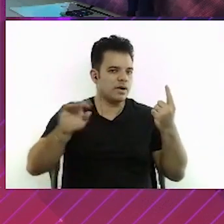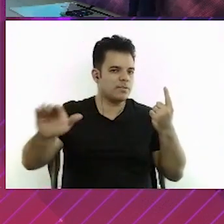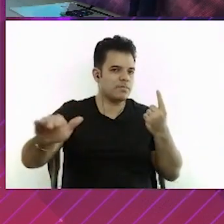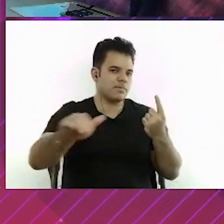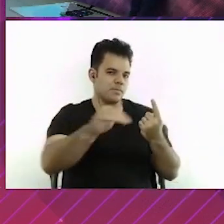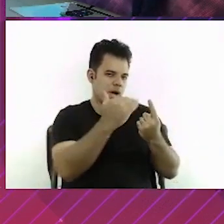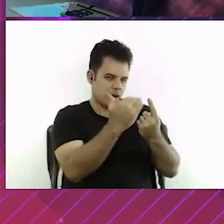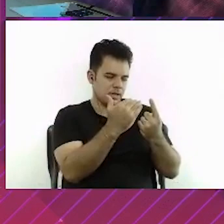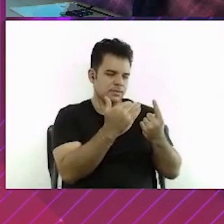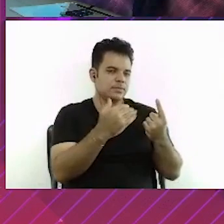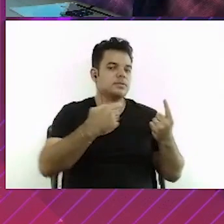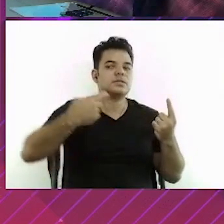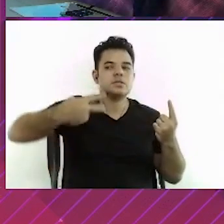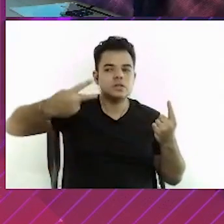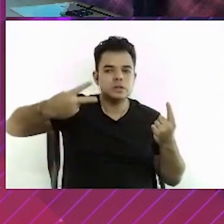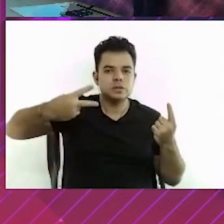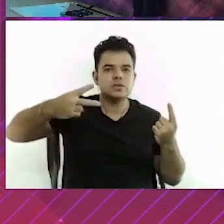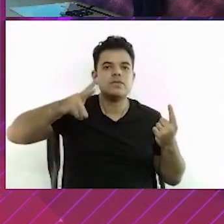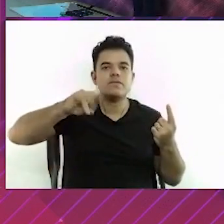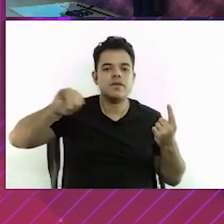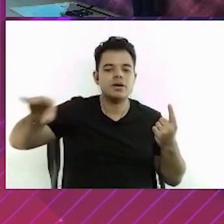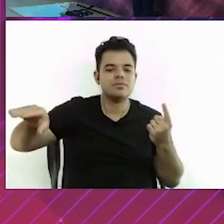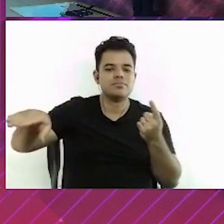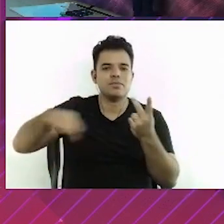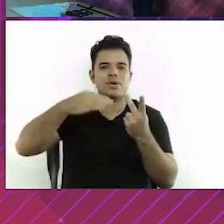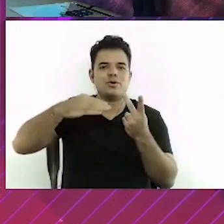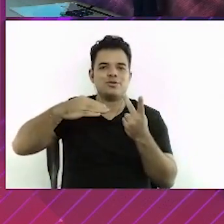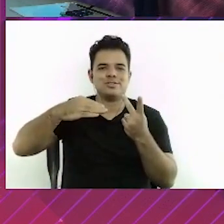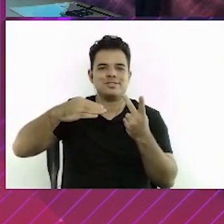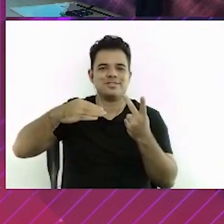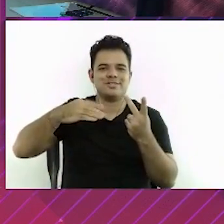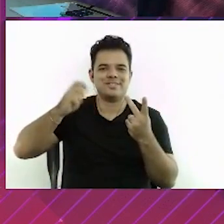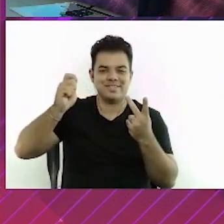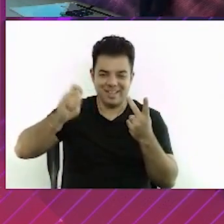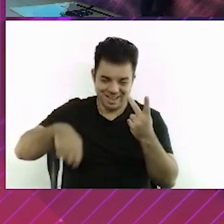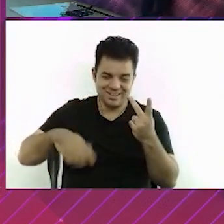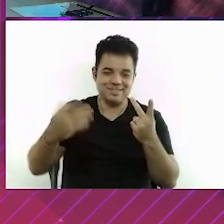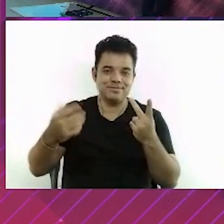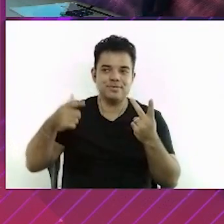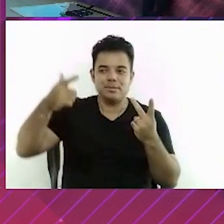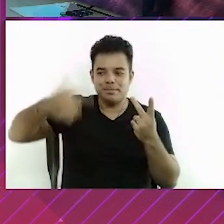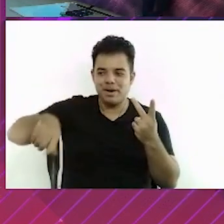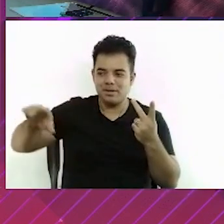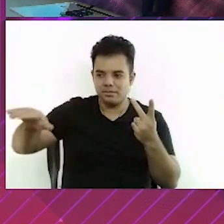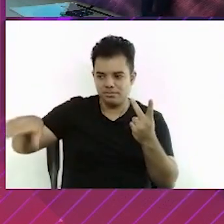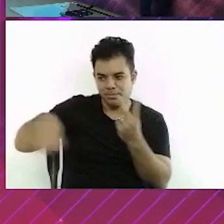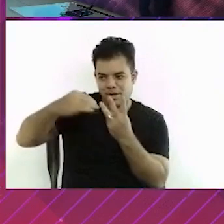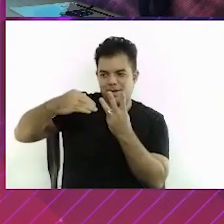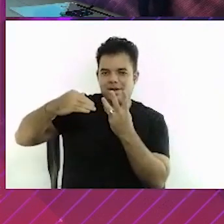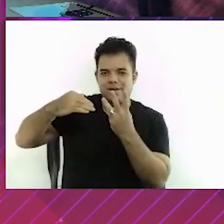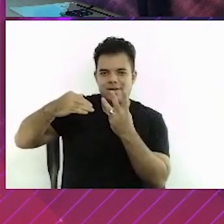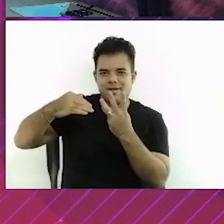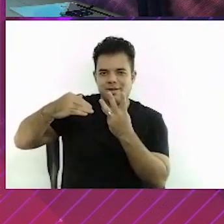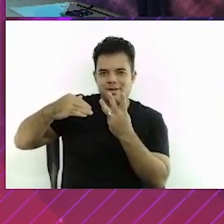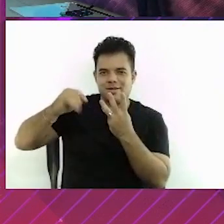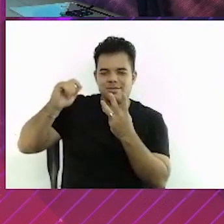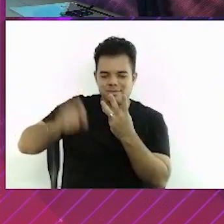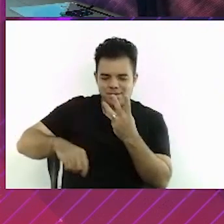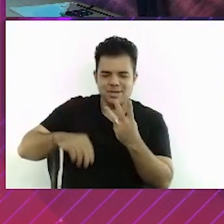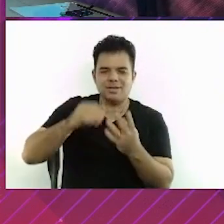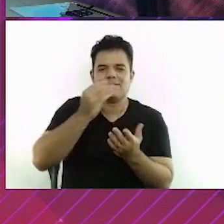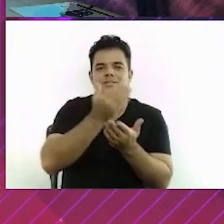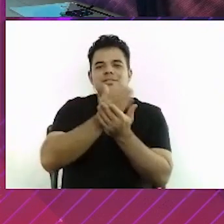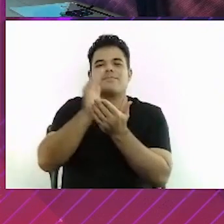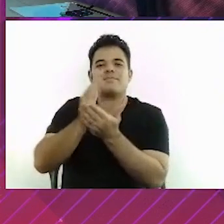próxima mensagem que chegar vai ser enviada para o 2. A seguinte vai para o 3. E assim